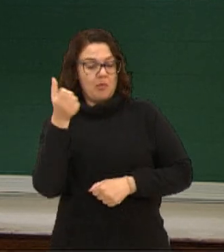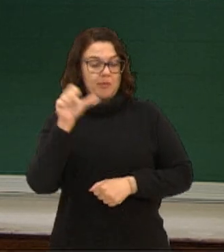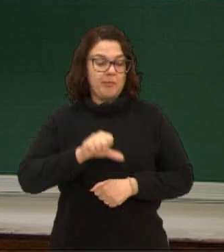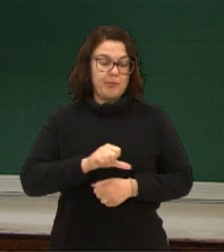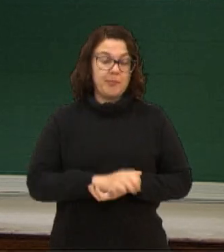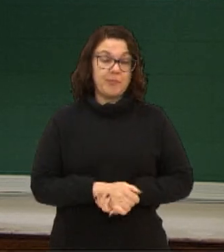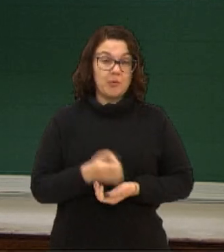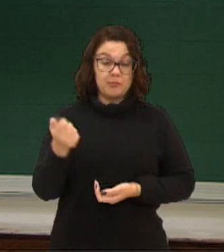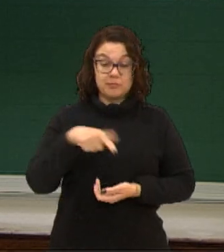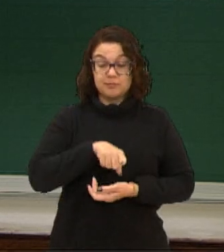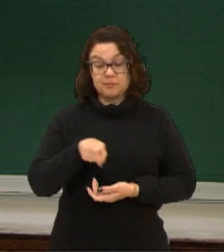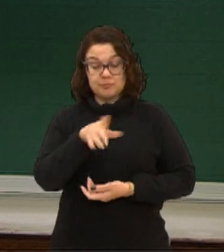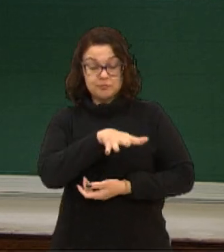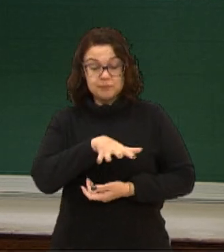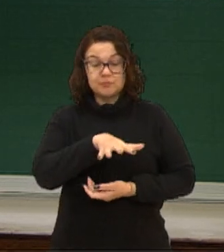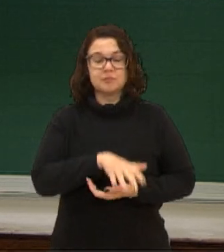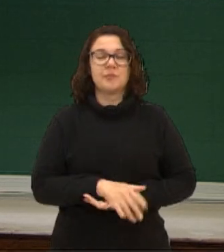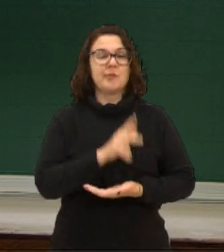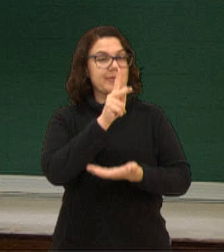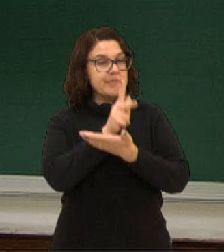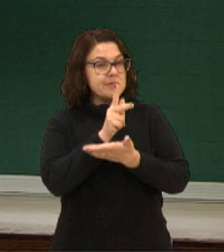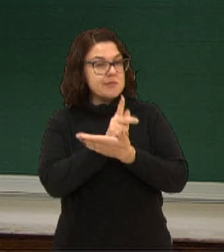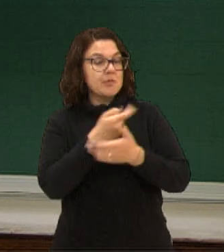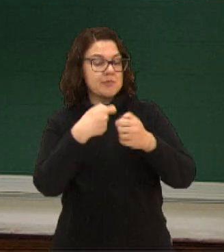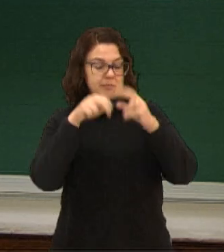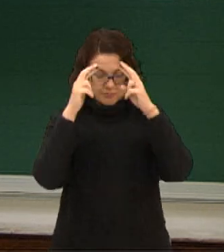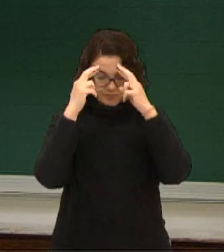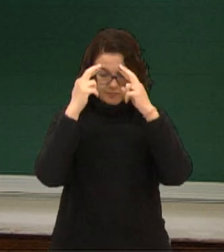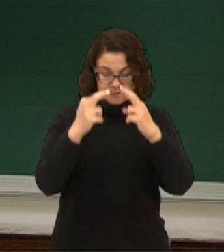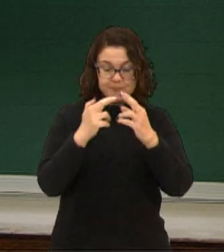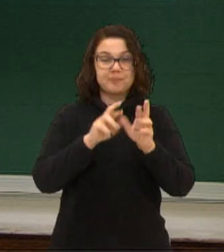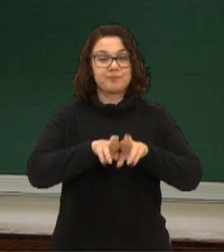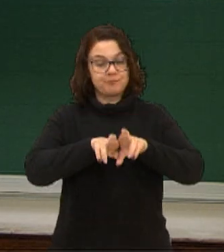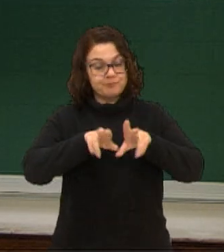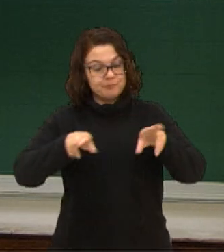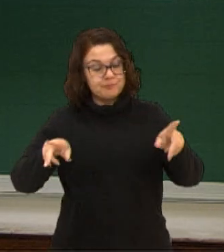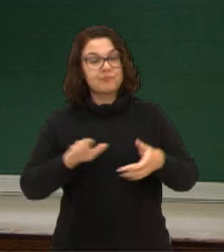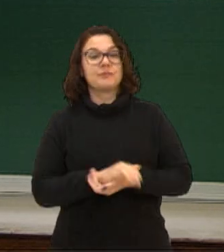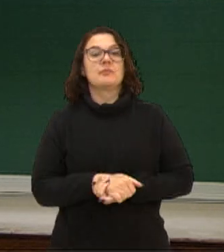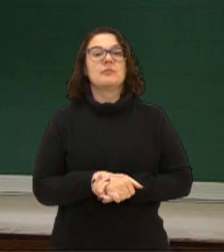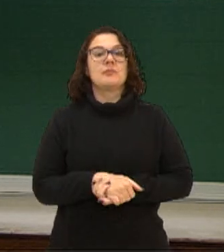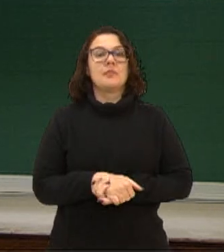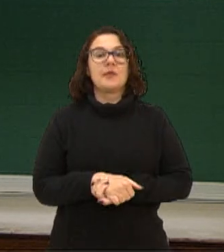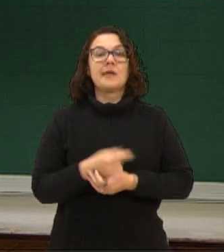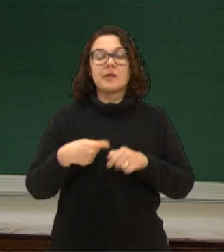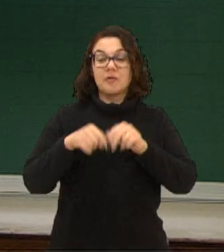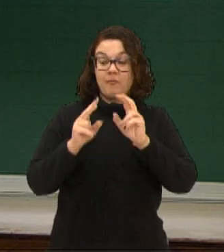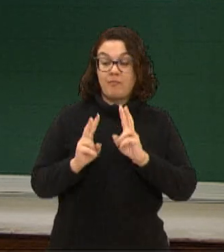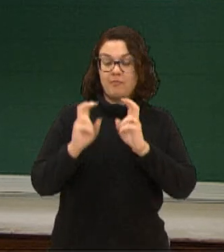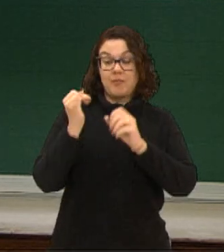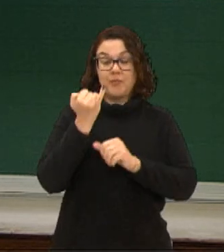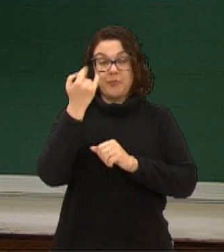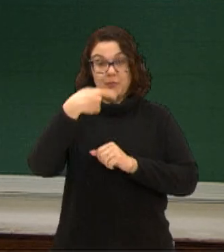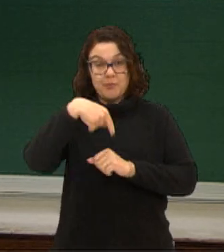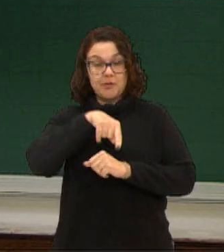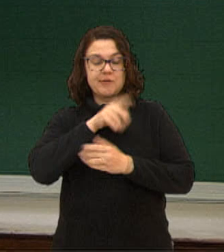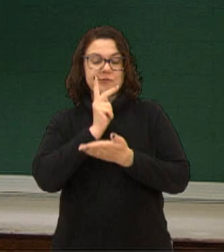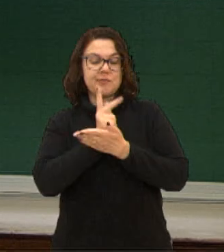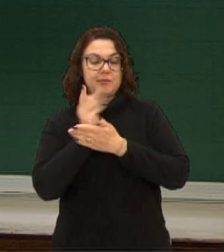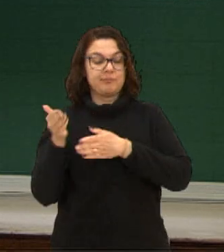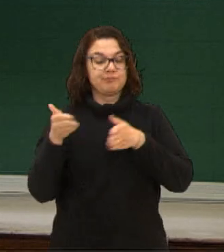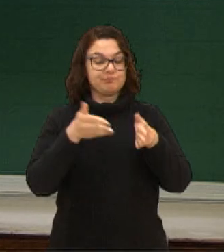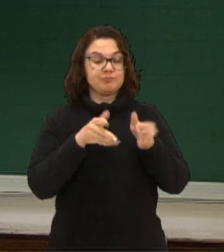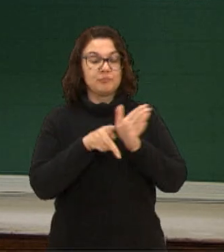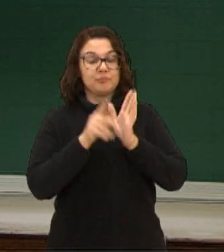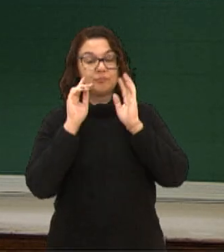ou pior que a do outro, certo? Então, sempre respeitando aí a diversidade. Esse é um tema bem importante que a gente traz